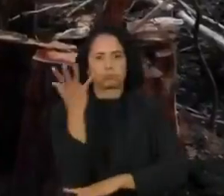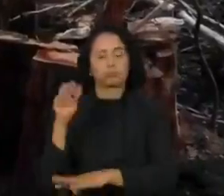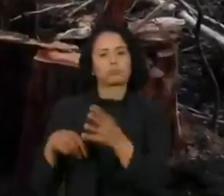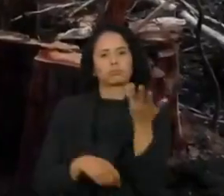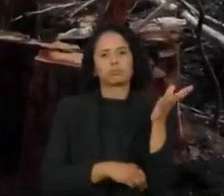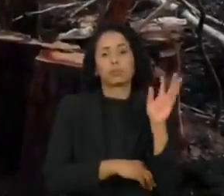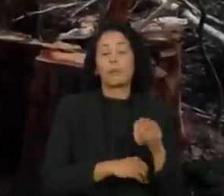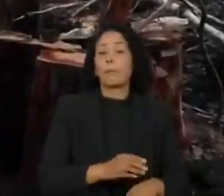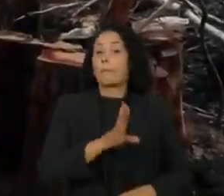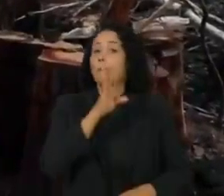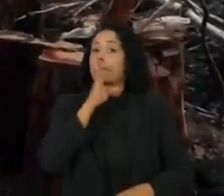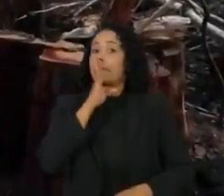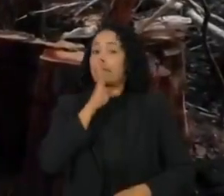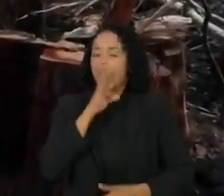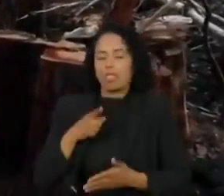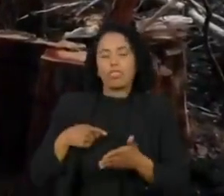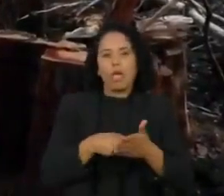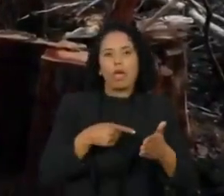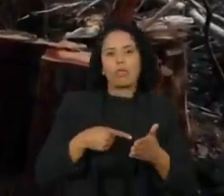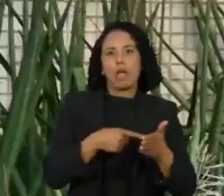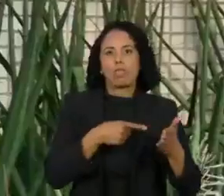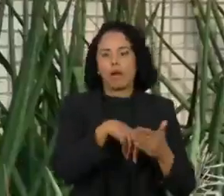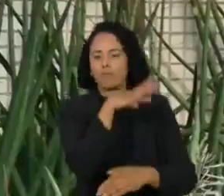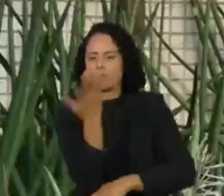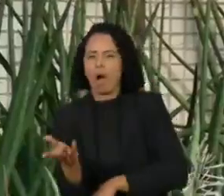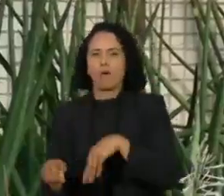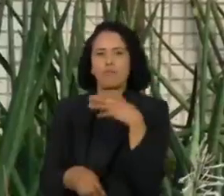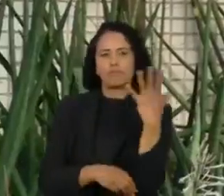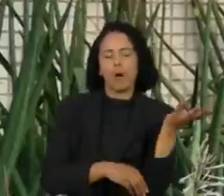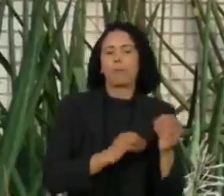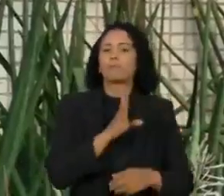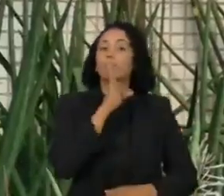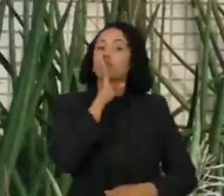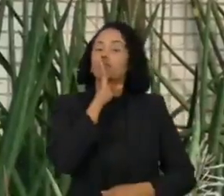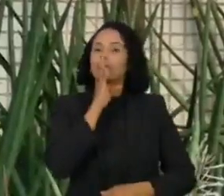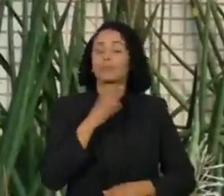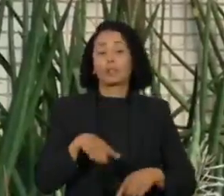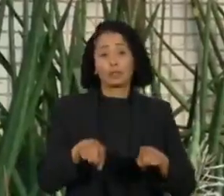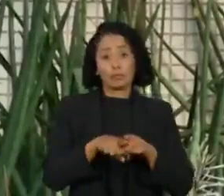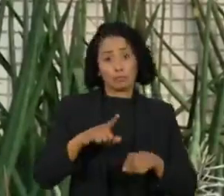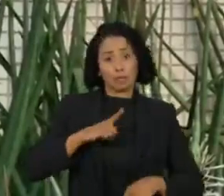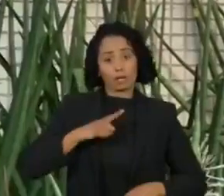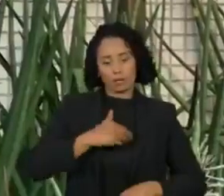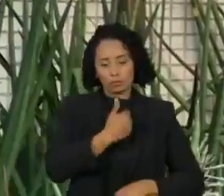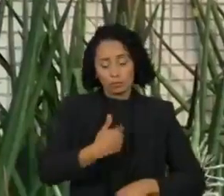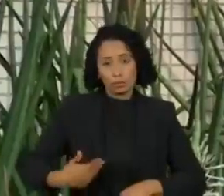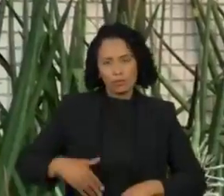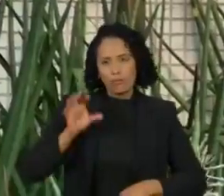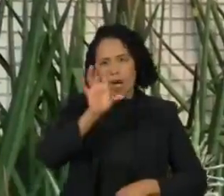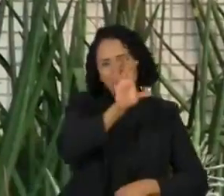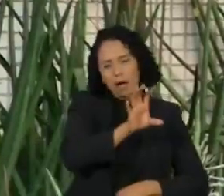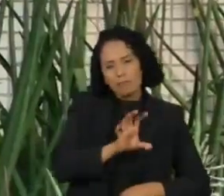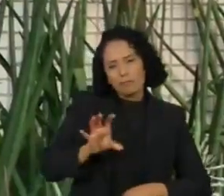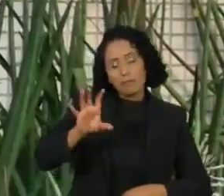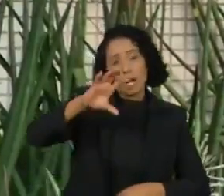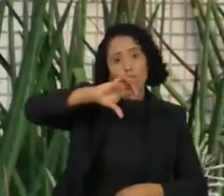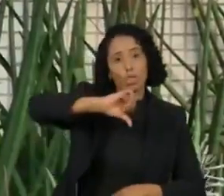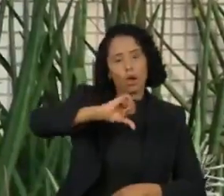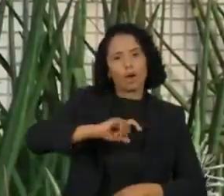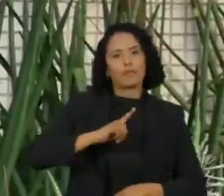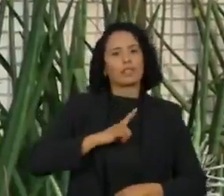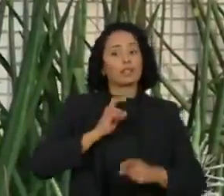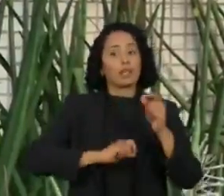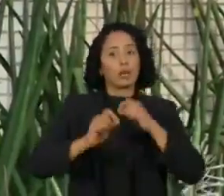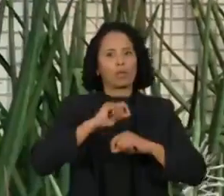omitido diante das denúncias de crimes ecológicos. Uma das principais apostas dos governadores da região é o desbloqueio do